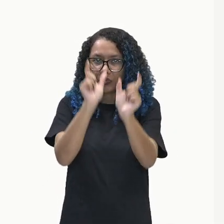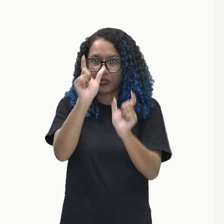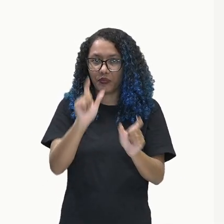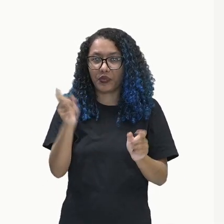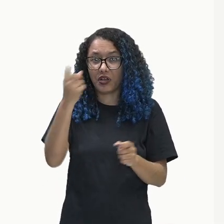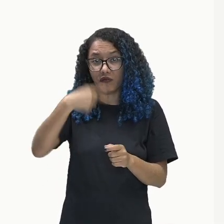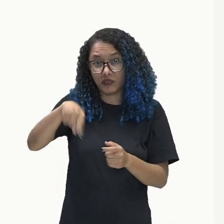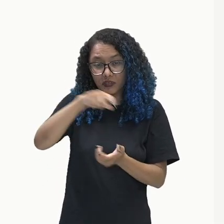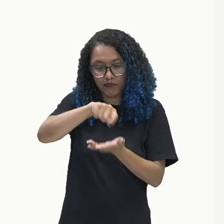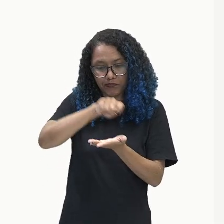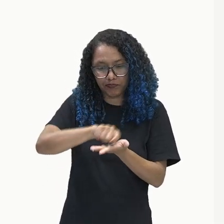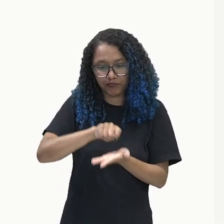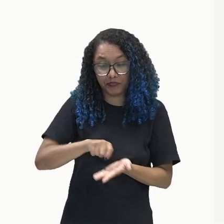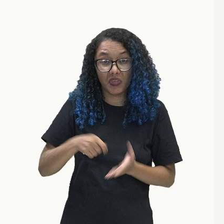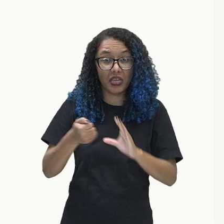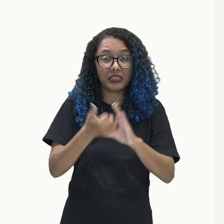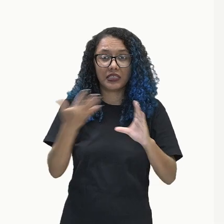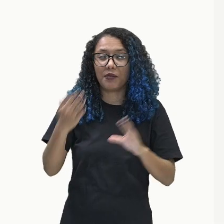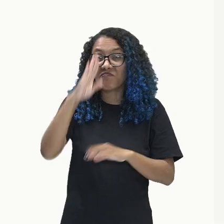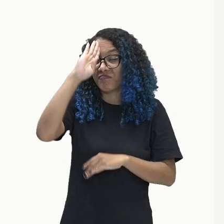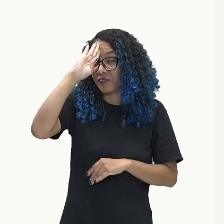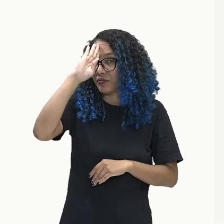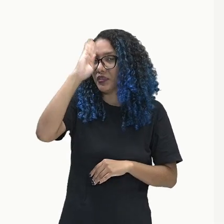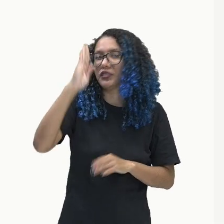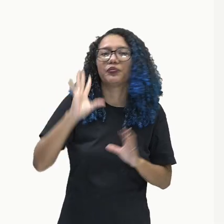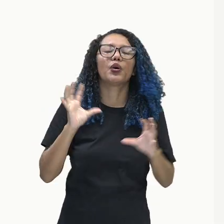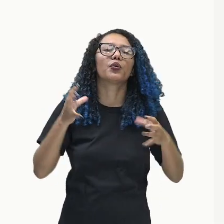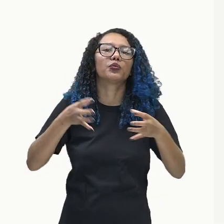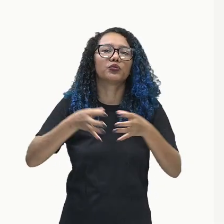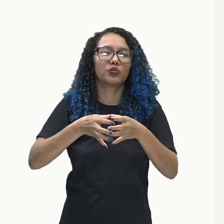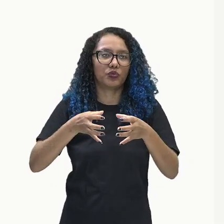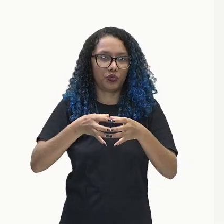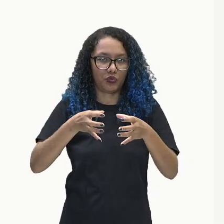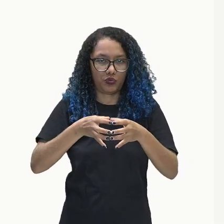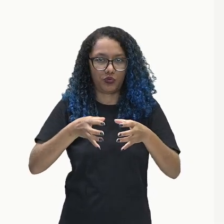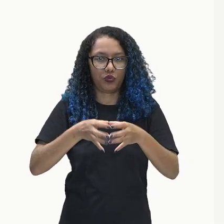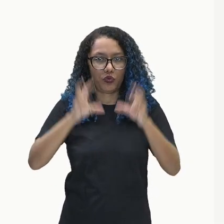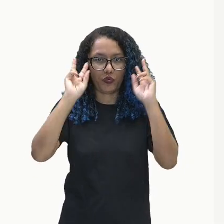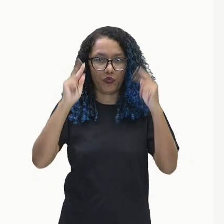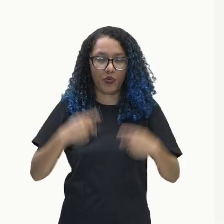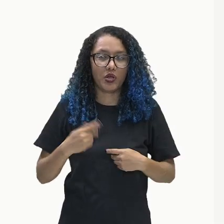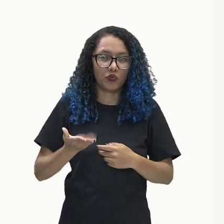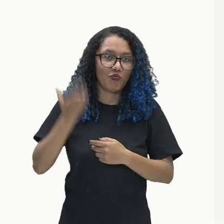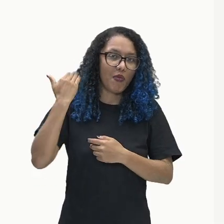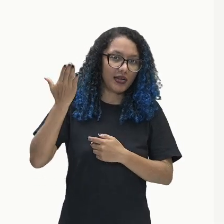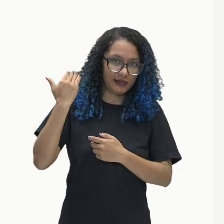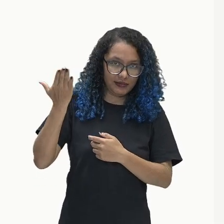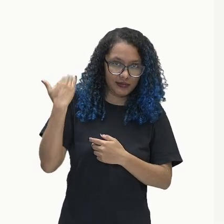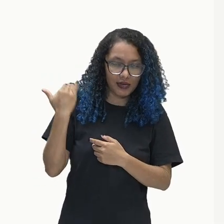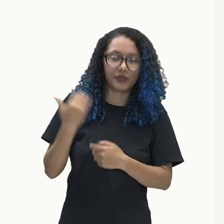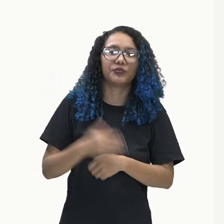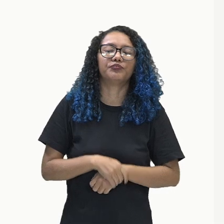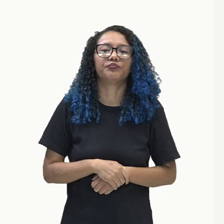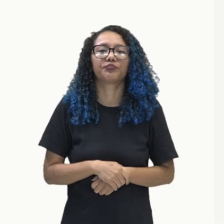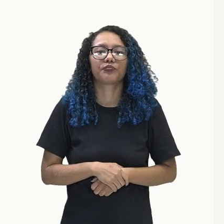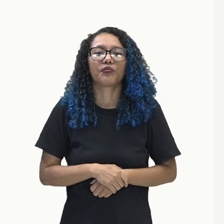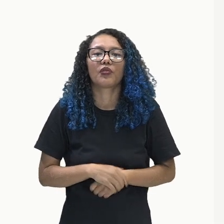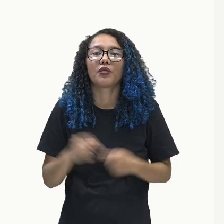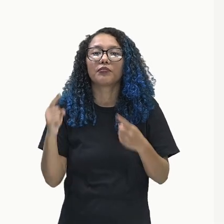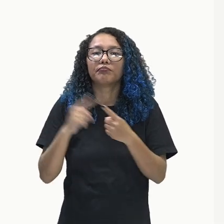característica principal desses primeiros homens que habitaram o nosso planeta. Eles eram